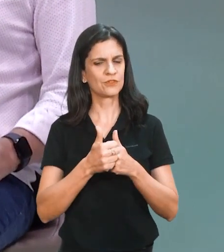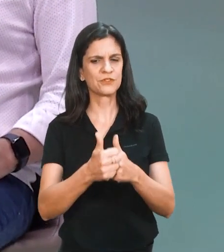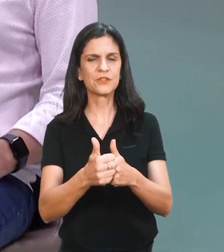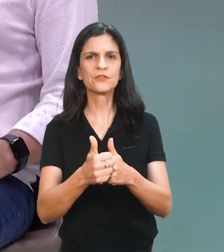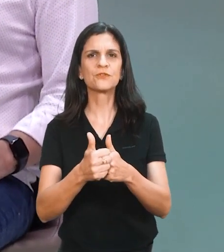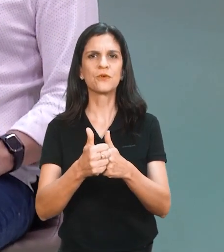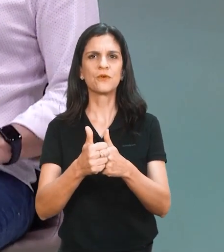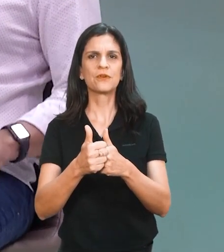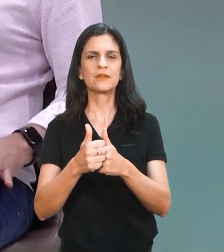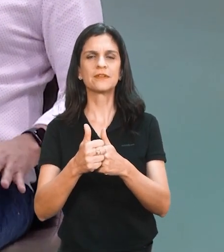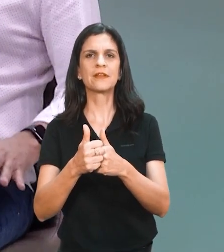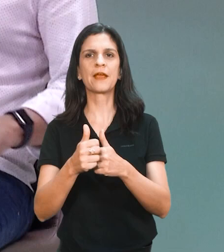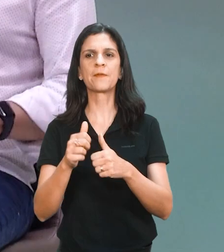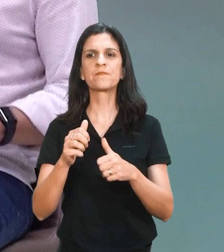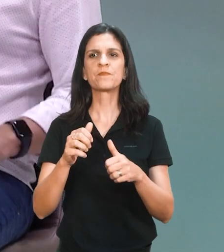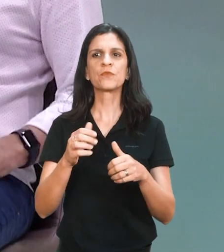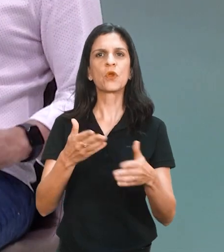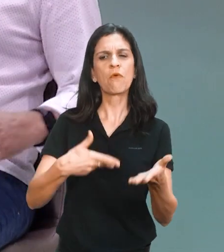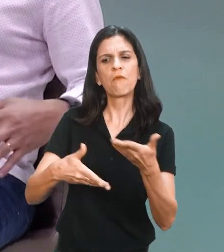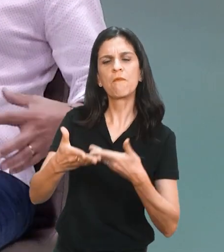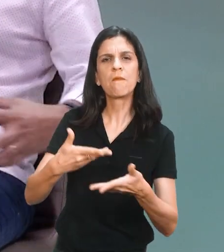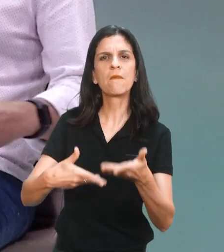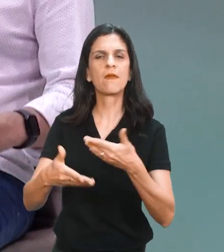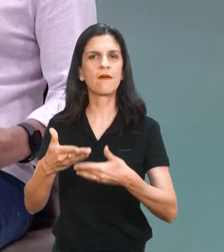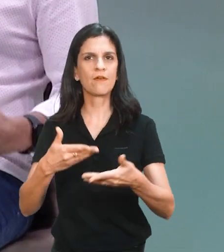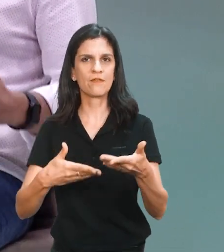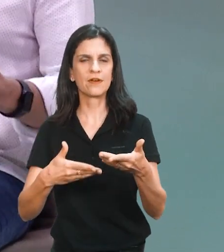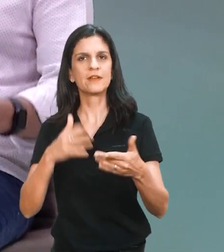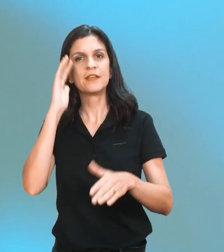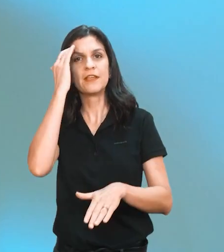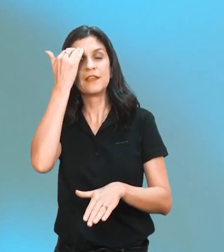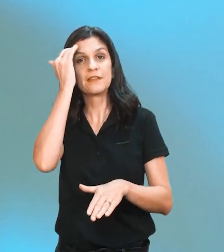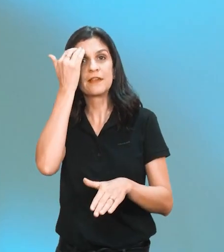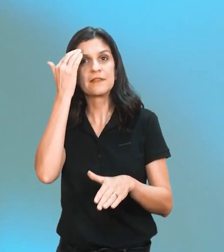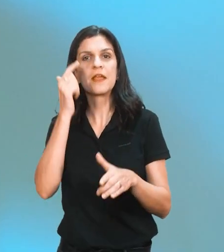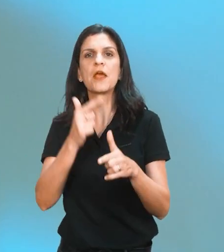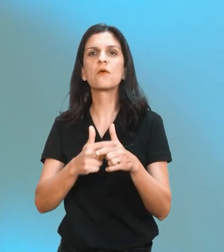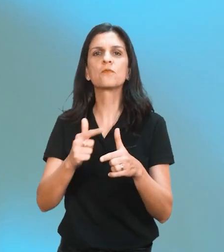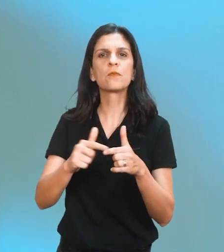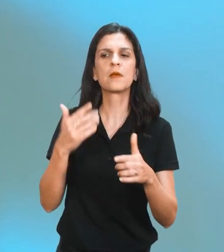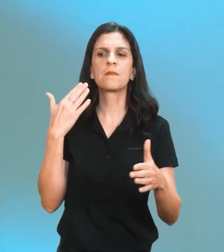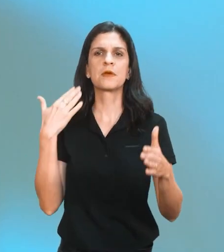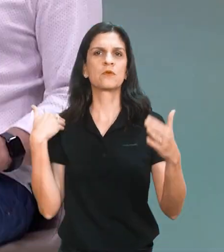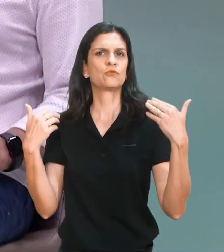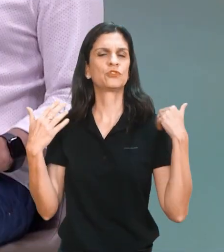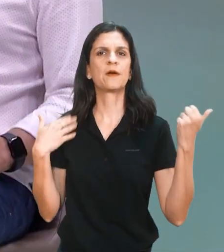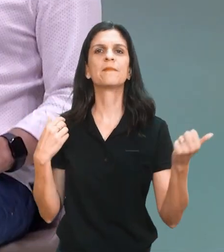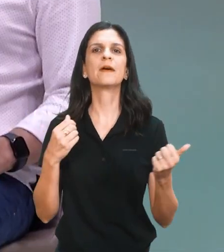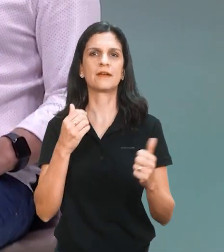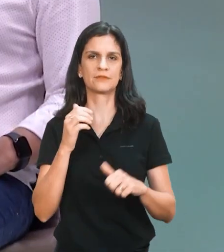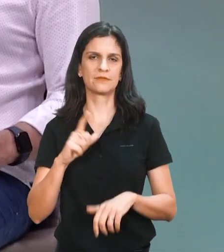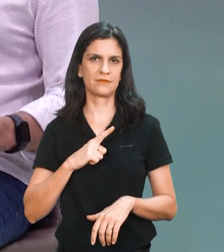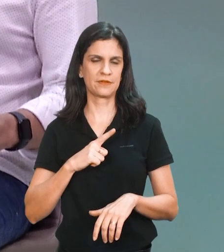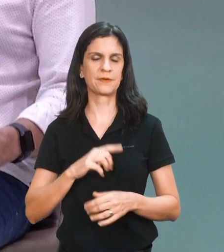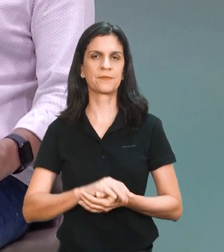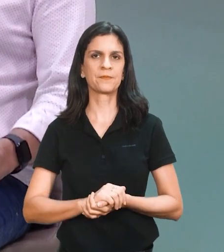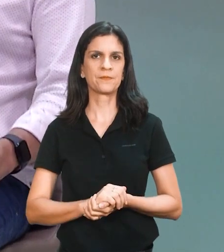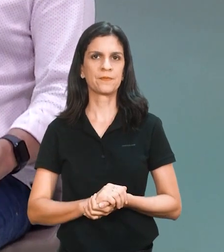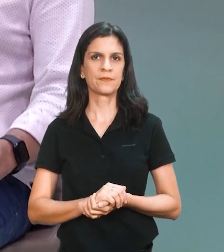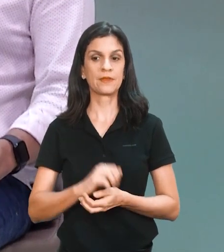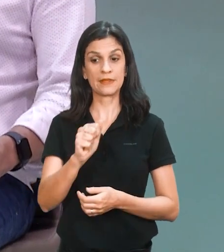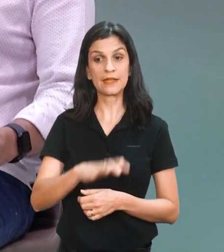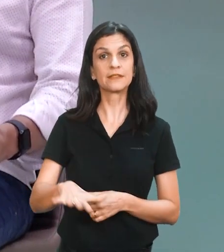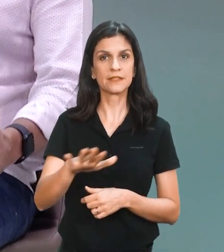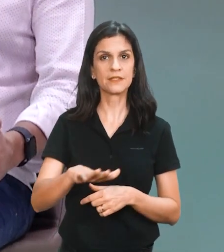com a população, Os assessores vão na frente, preparam o ambiente e a gente vai conversar para entender quais são as demandas. As